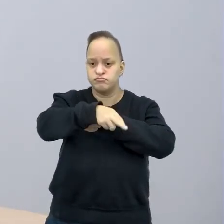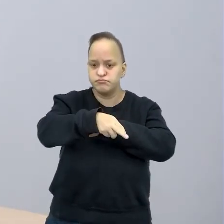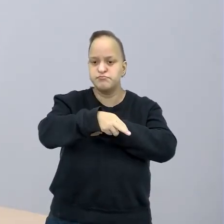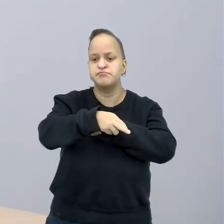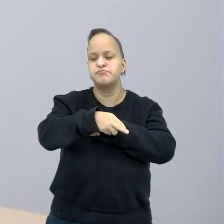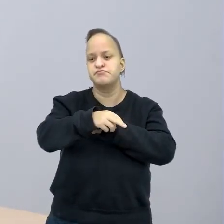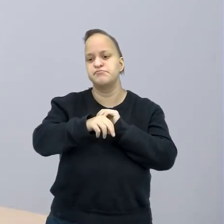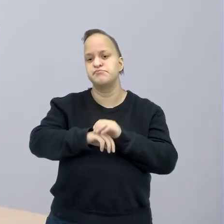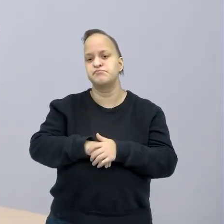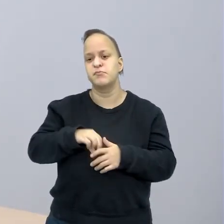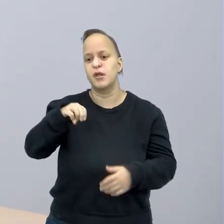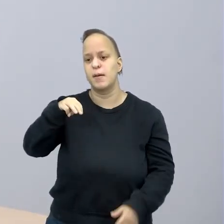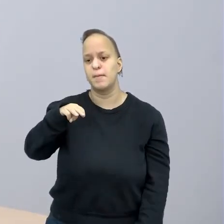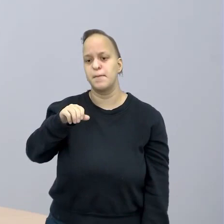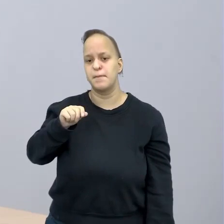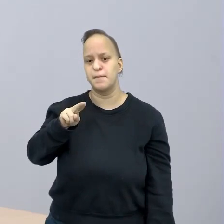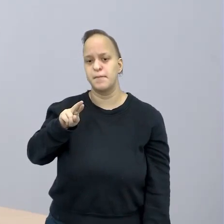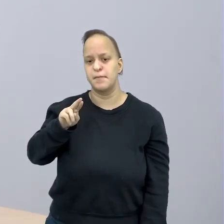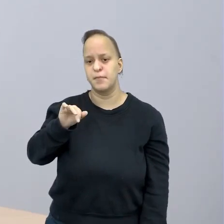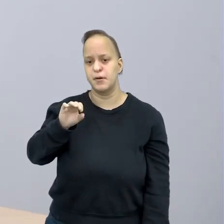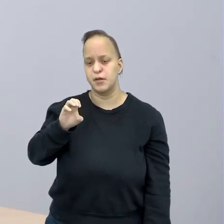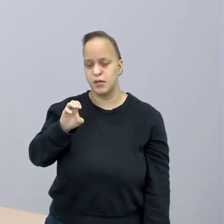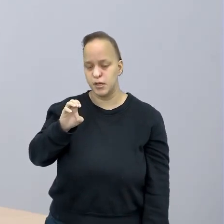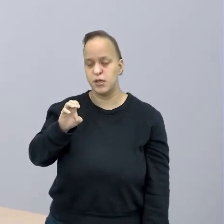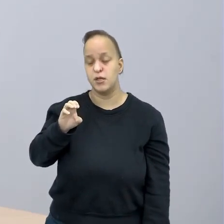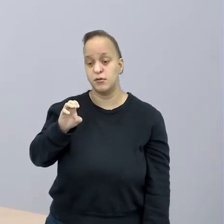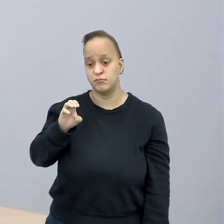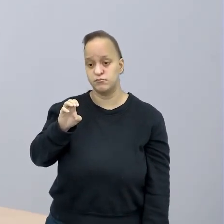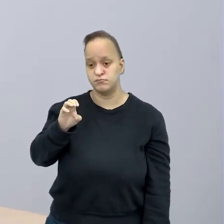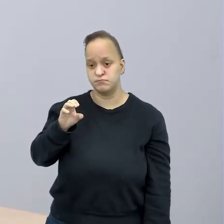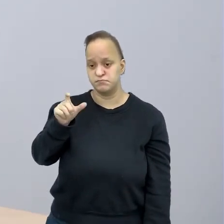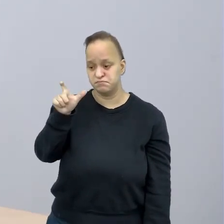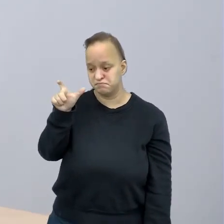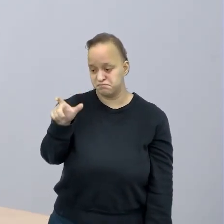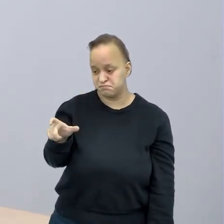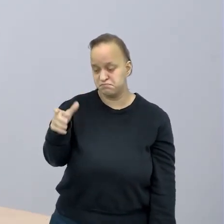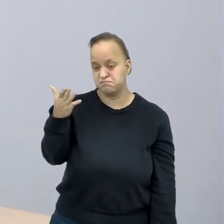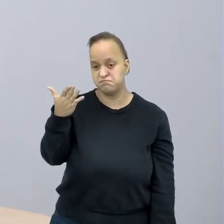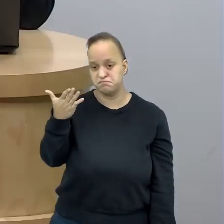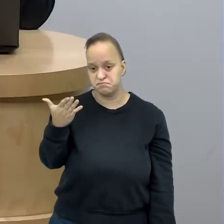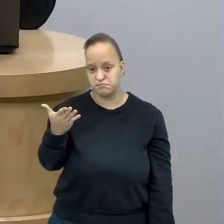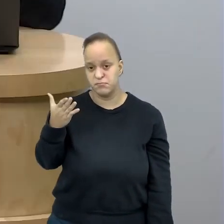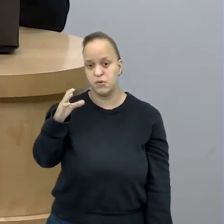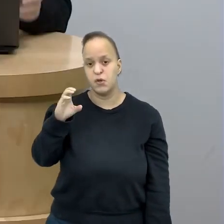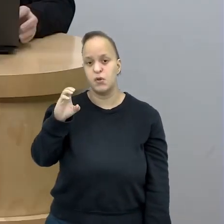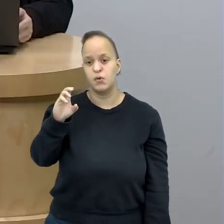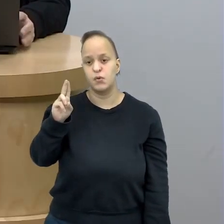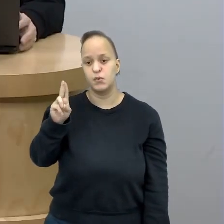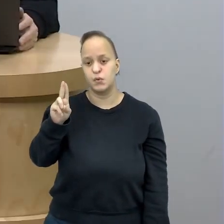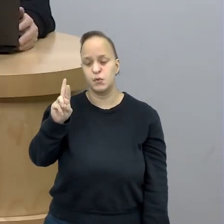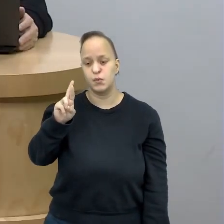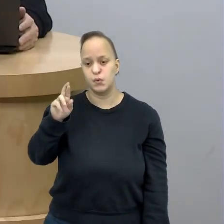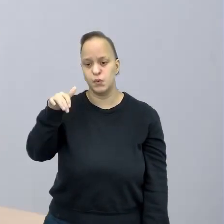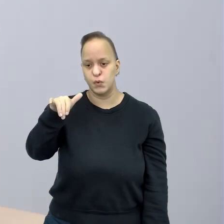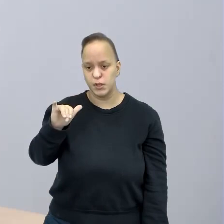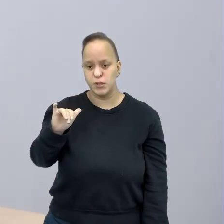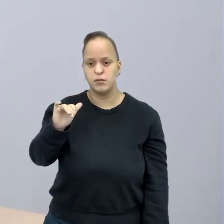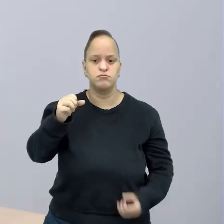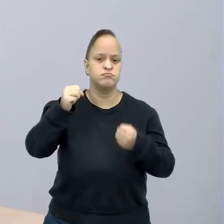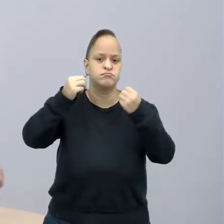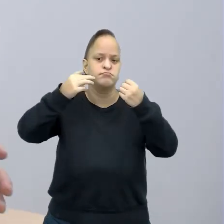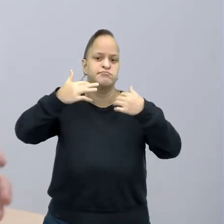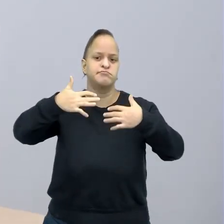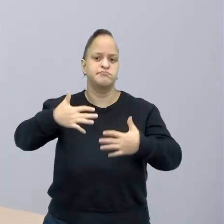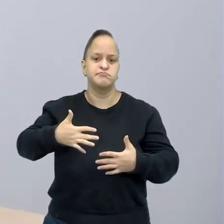Marie Curie, que trabalhou, Marie Curie, perdão, a gente às vezes esquece, né? Marie Curie, que falou